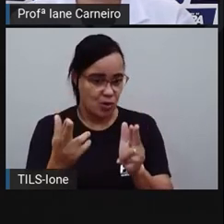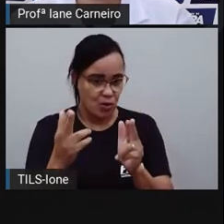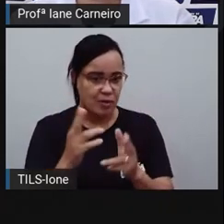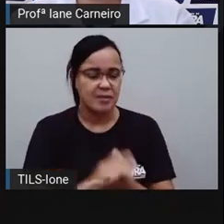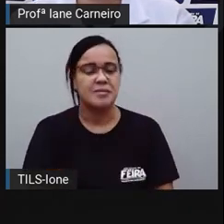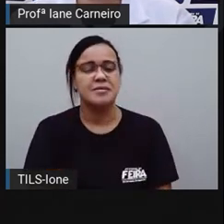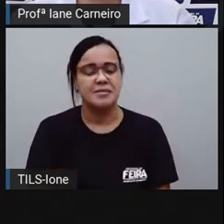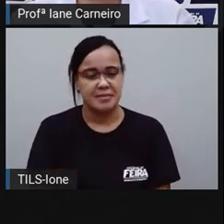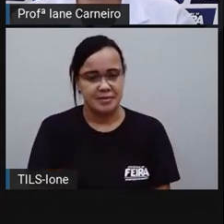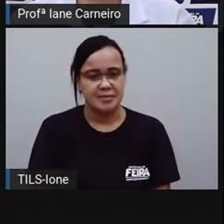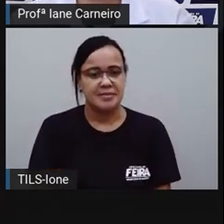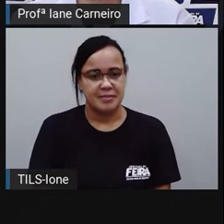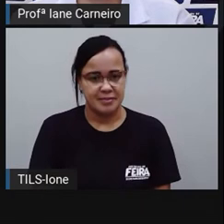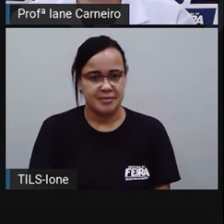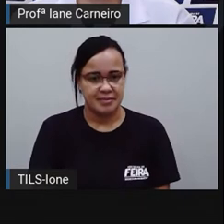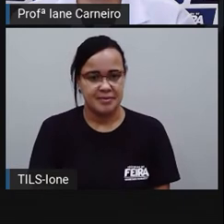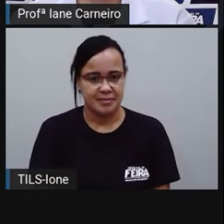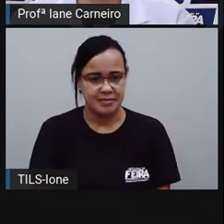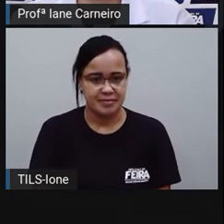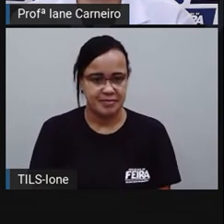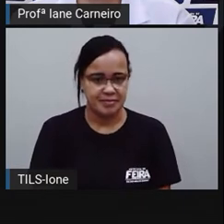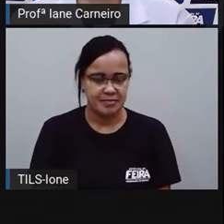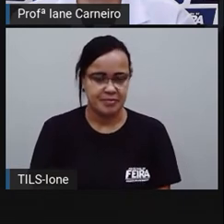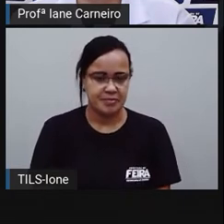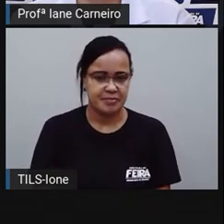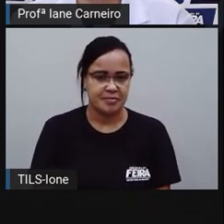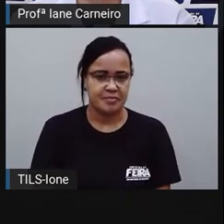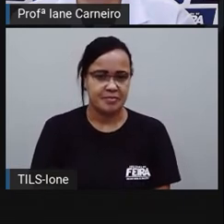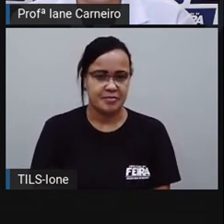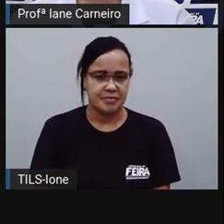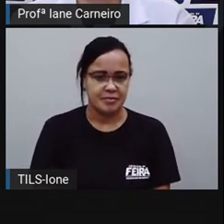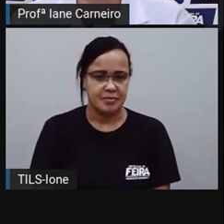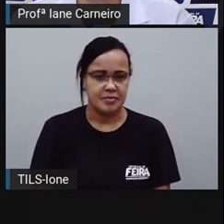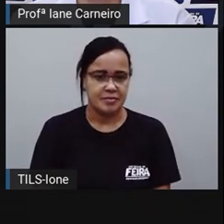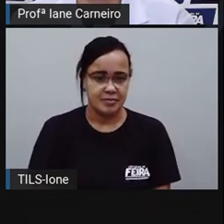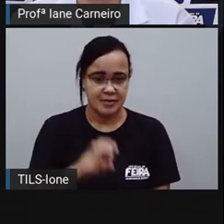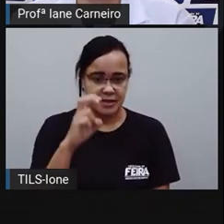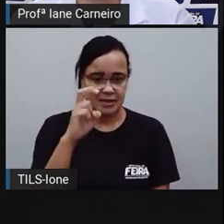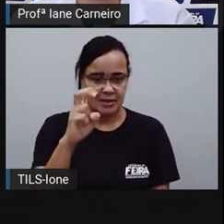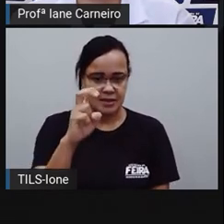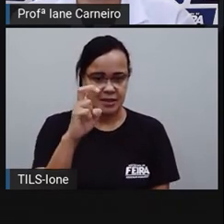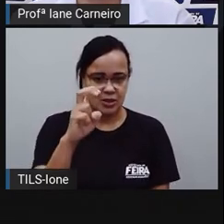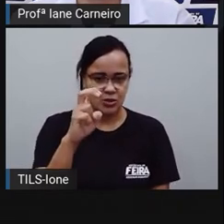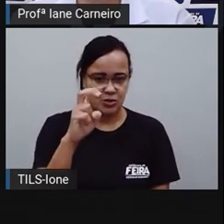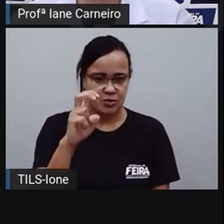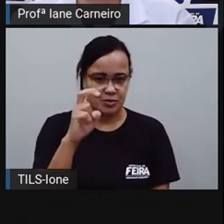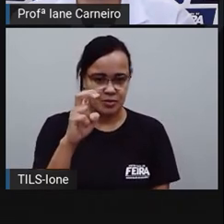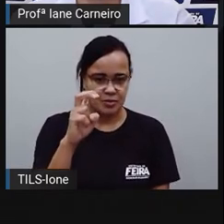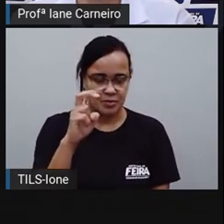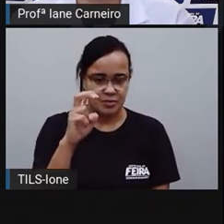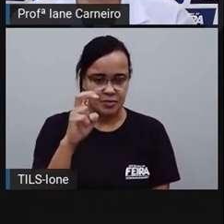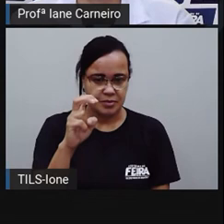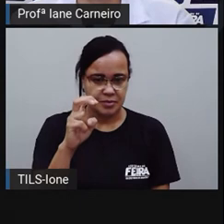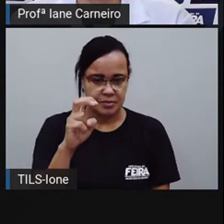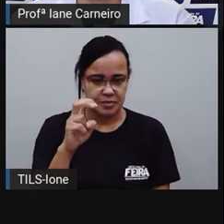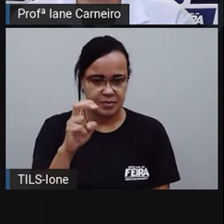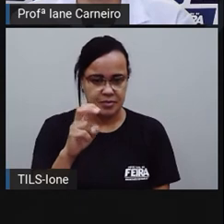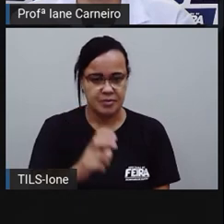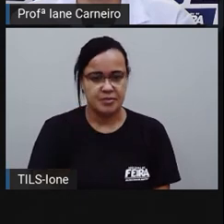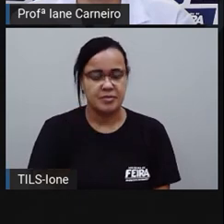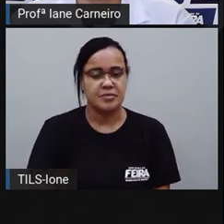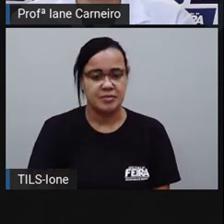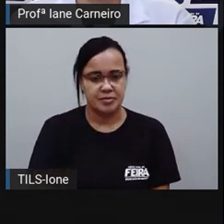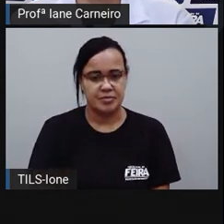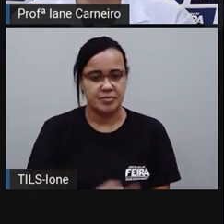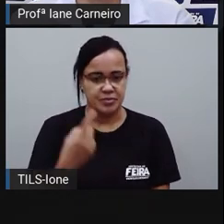Então, a gente viu que tem 5, né? 1, 2, 3, 4, 5. Então, a gente vai pintar, ó. Aqui tem 1,